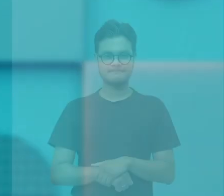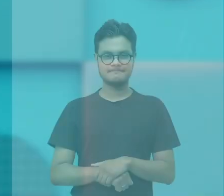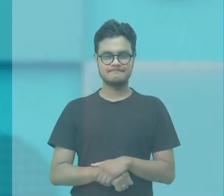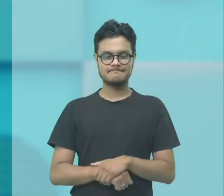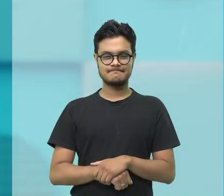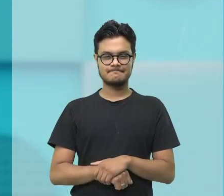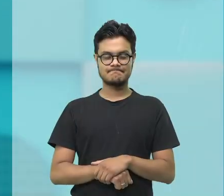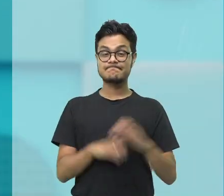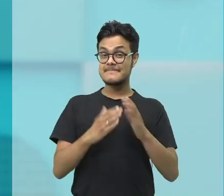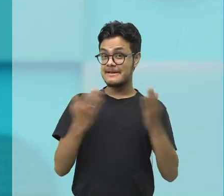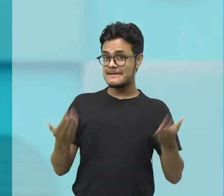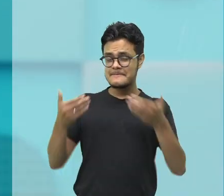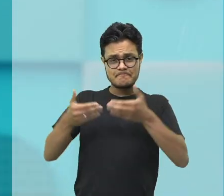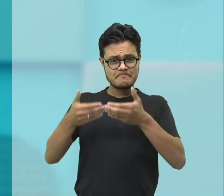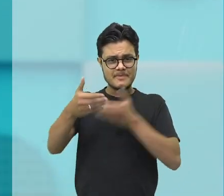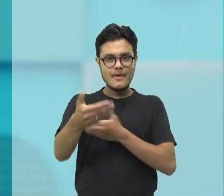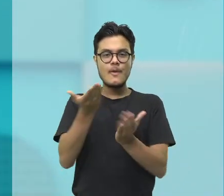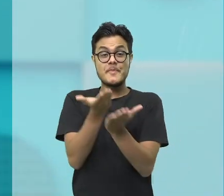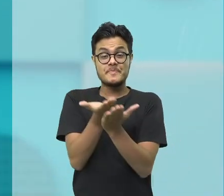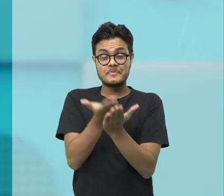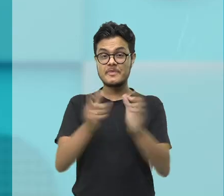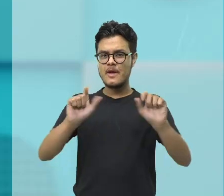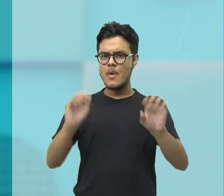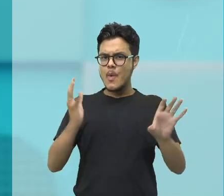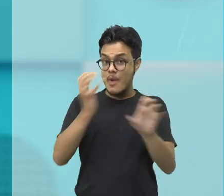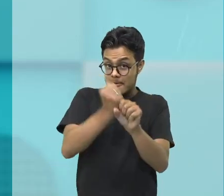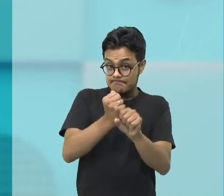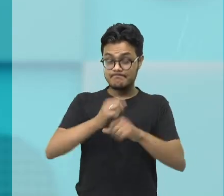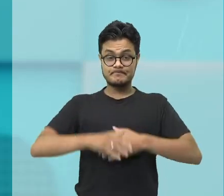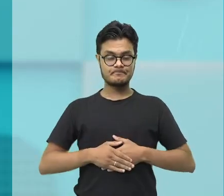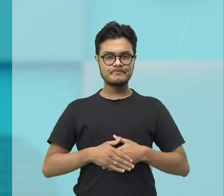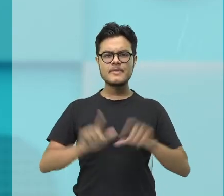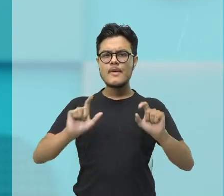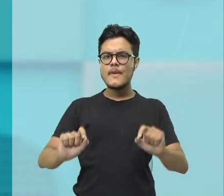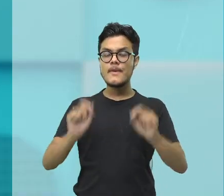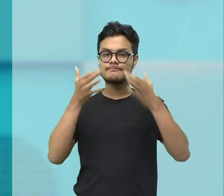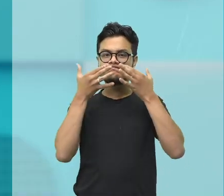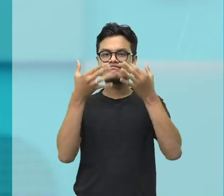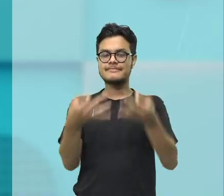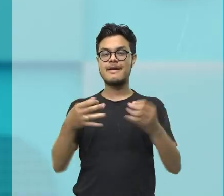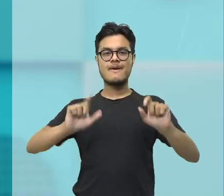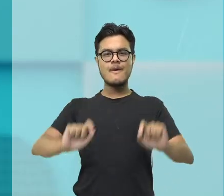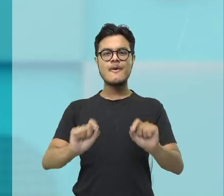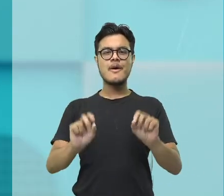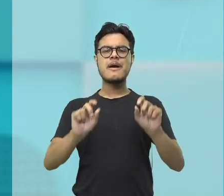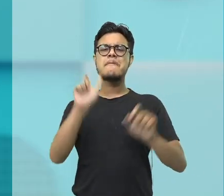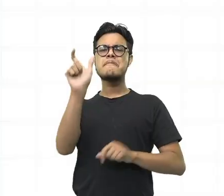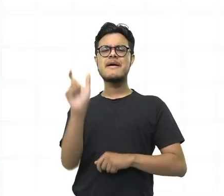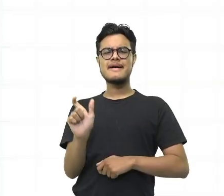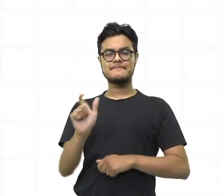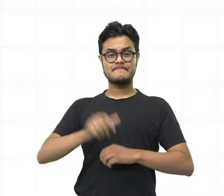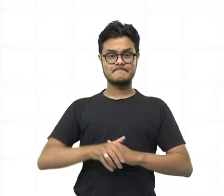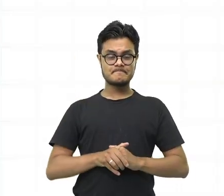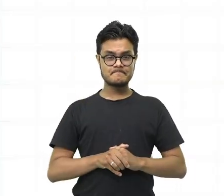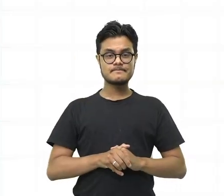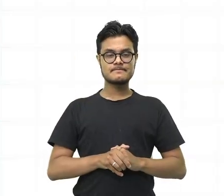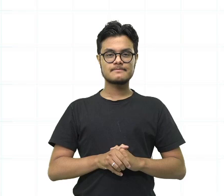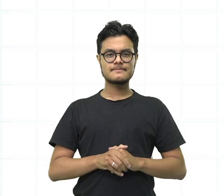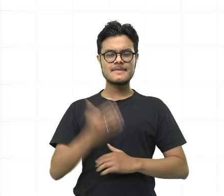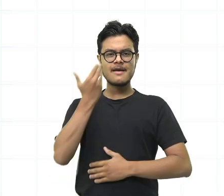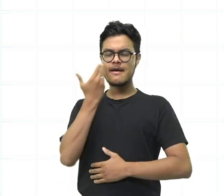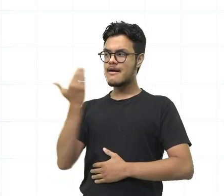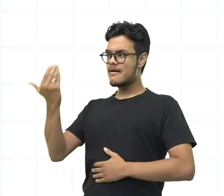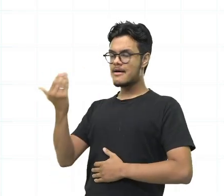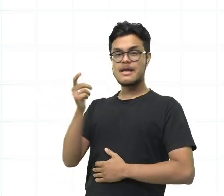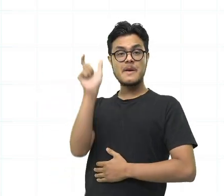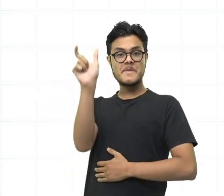Então, para começar a nossa revisão, preste atenção nessas palavras. Olha